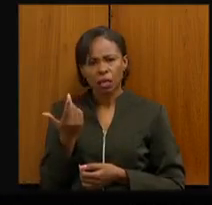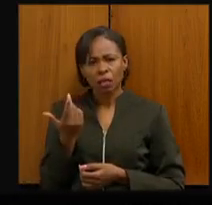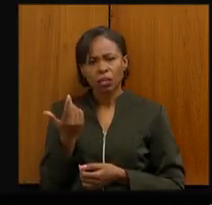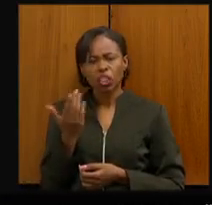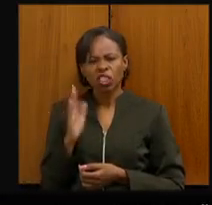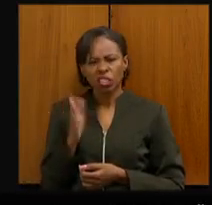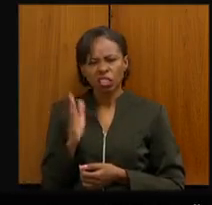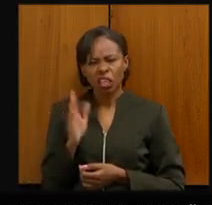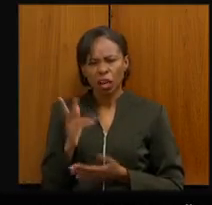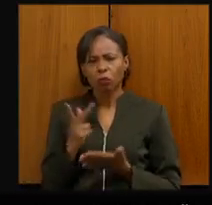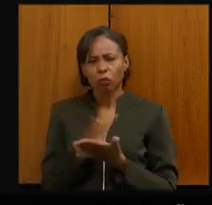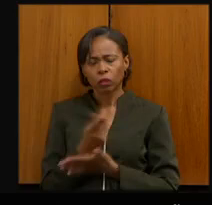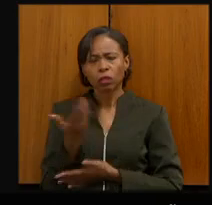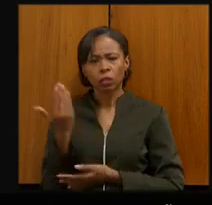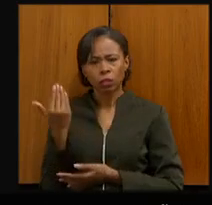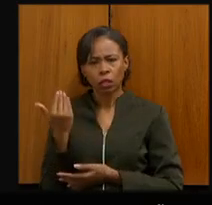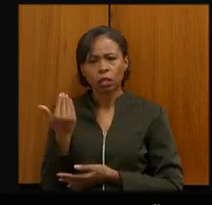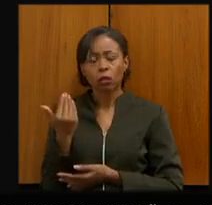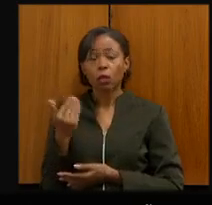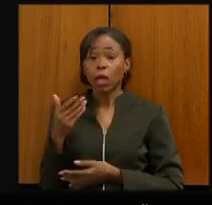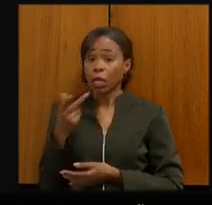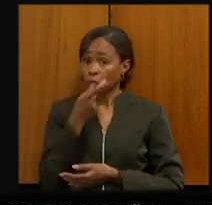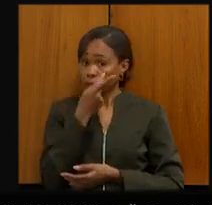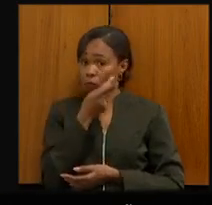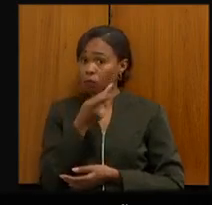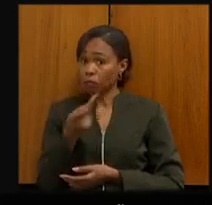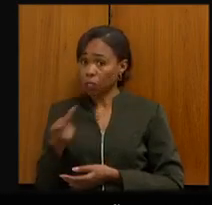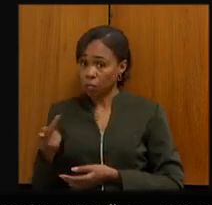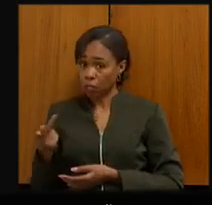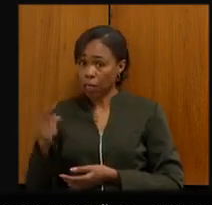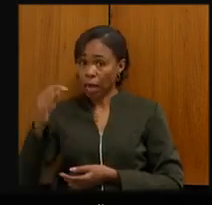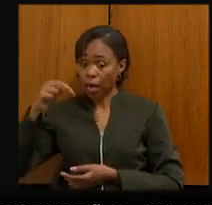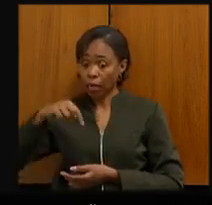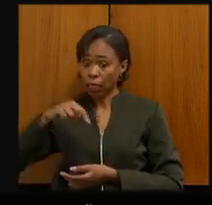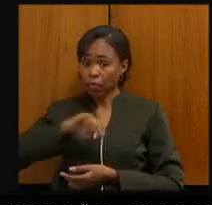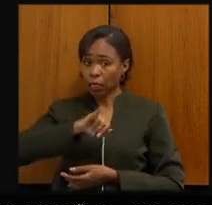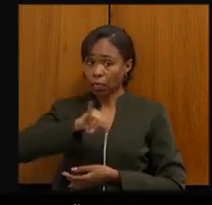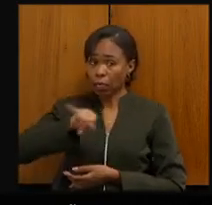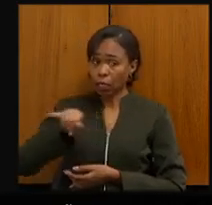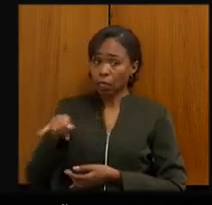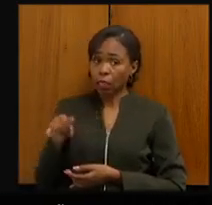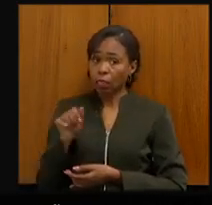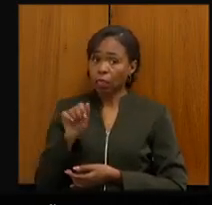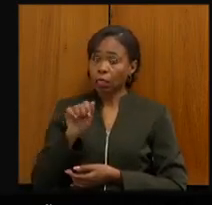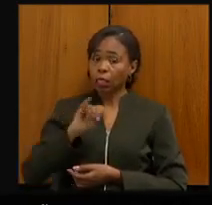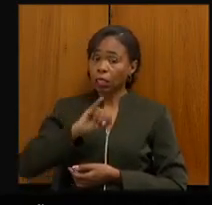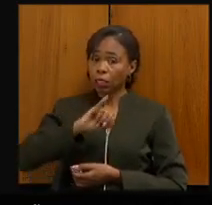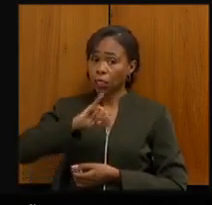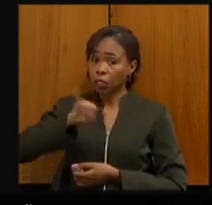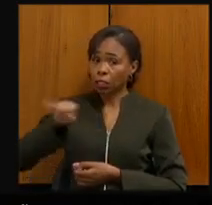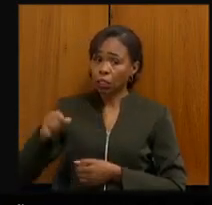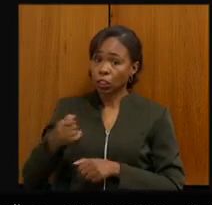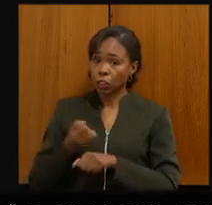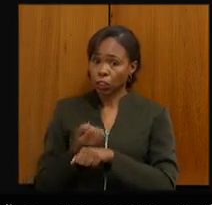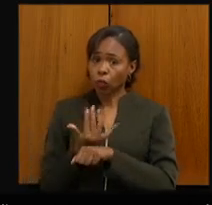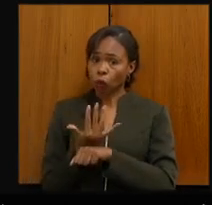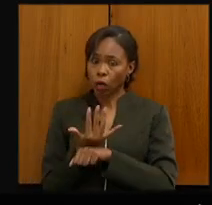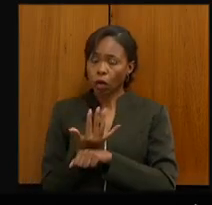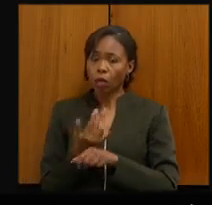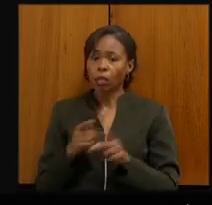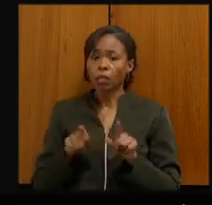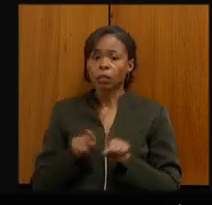houveram né além dessas ditas aqui em Januária houveram visitas no Interlagos houveram reuniões em